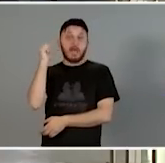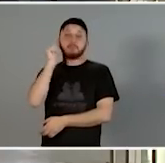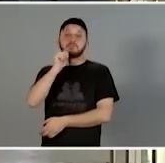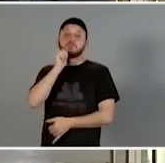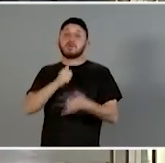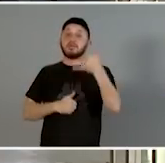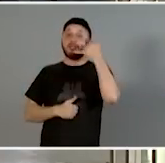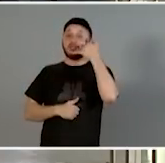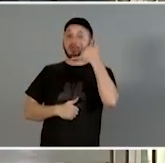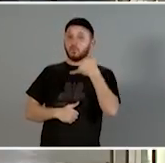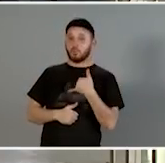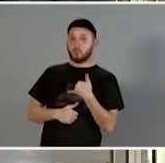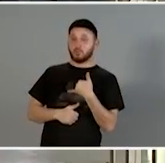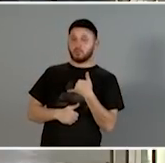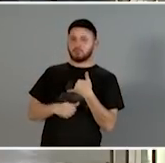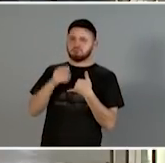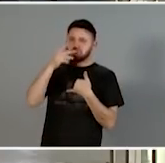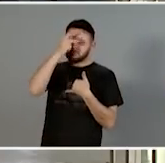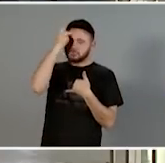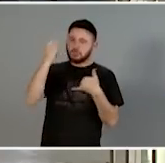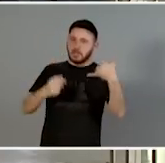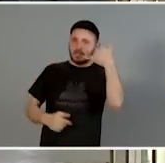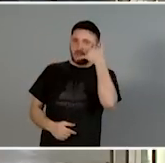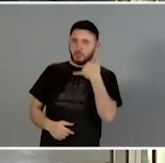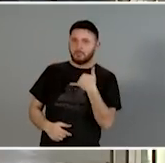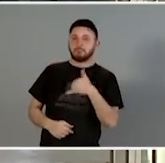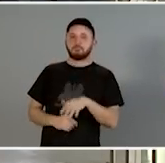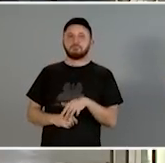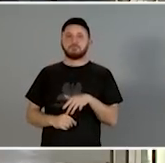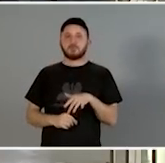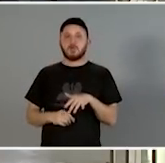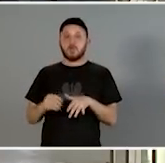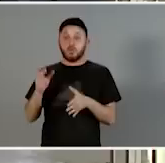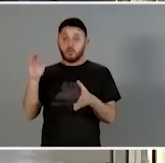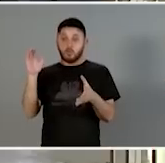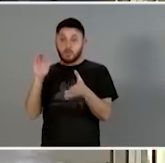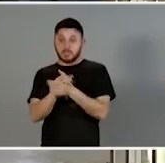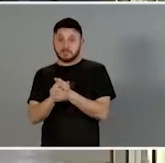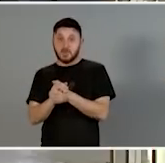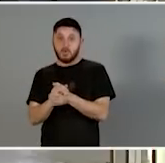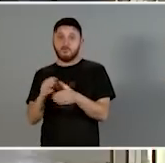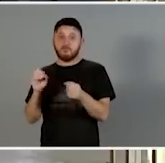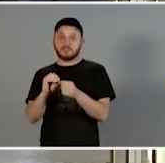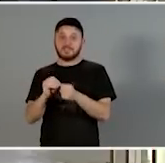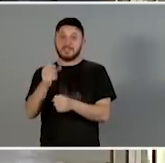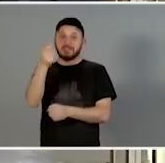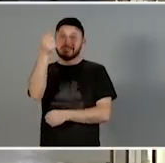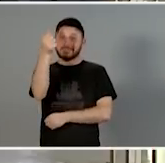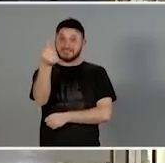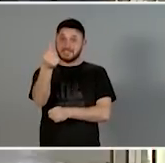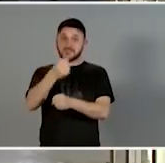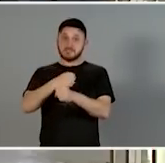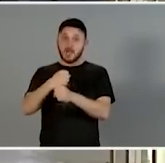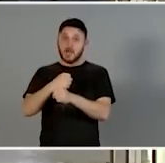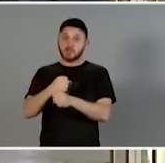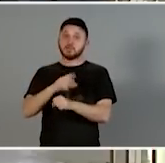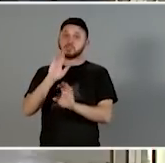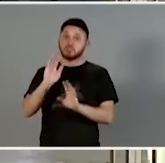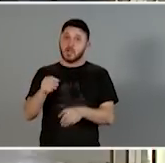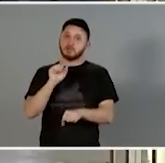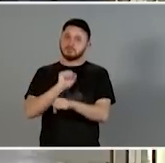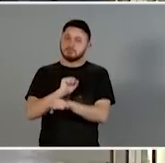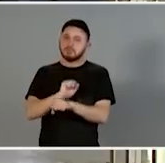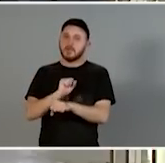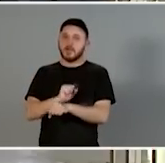impressionante. O casal fazia 6 anos que esperava ter filho.